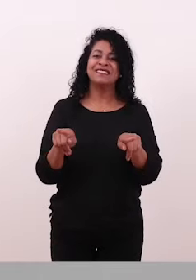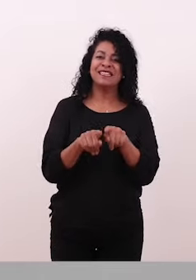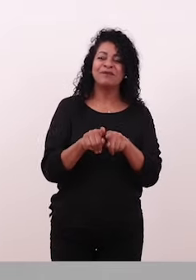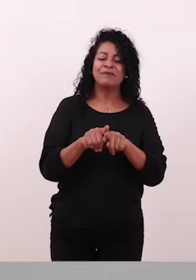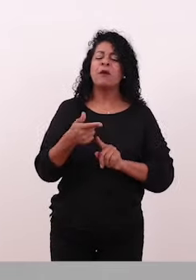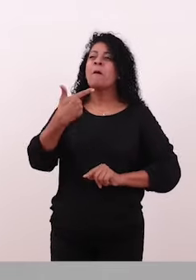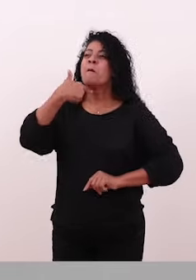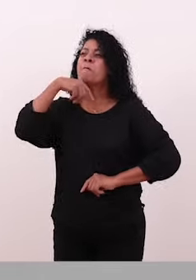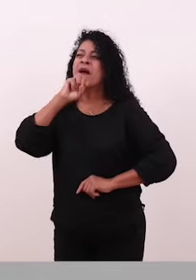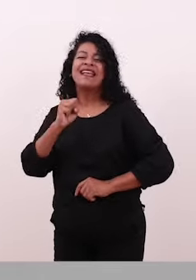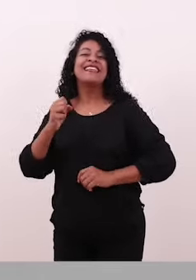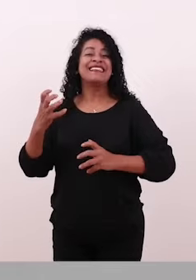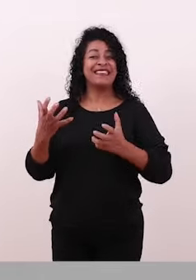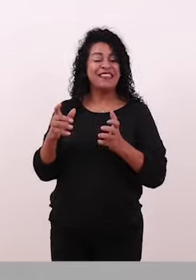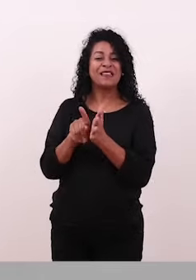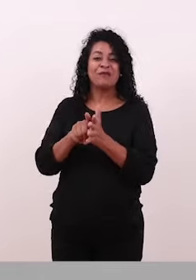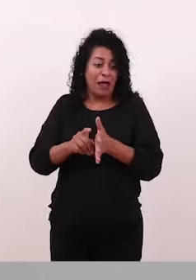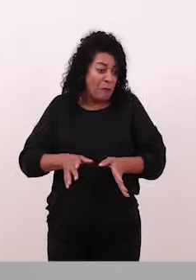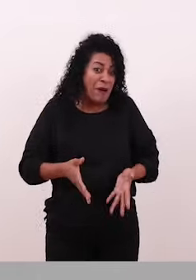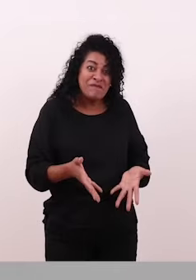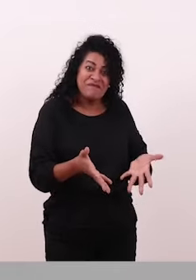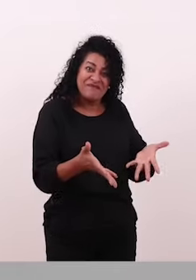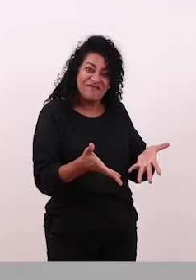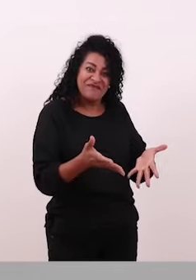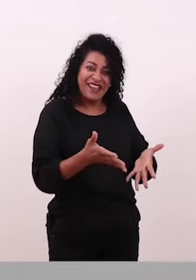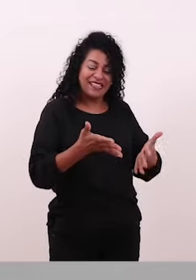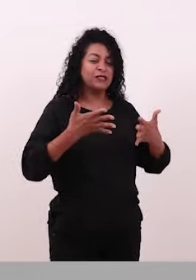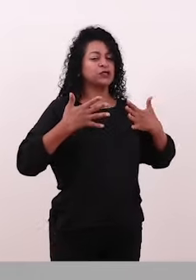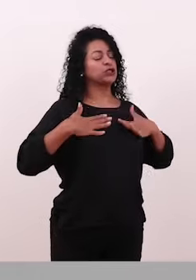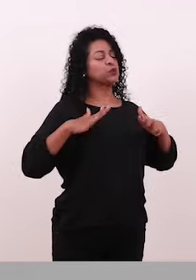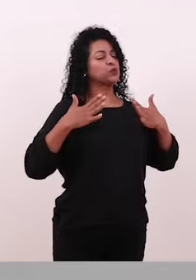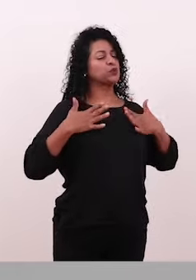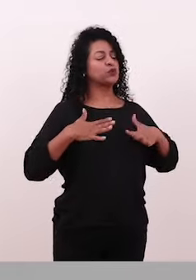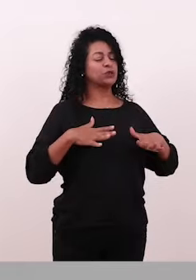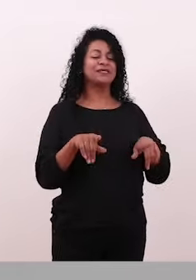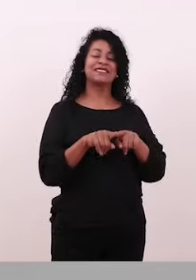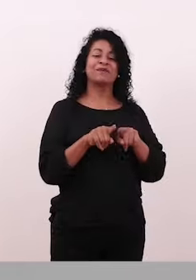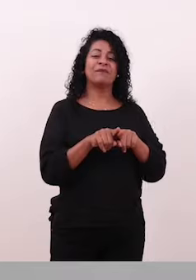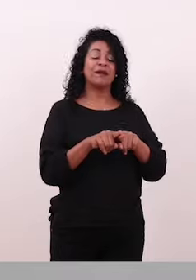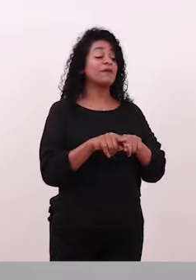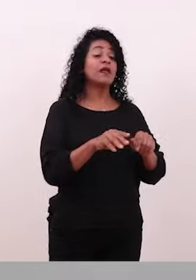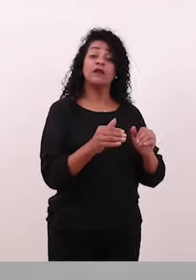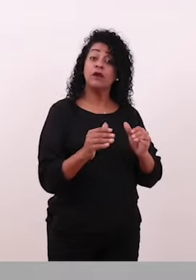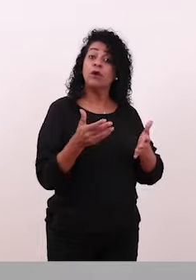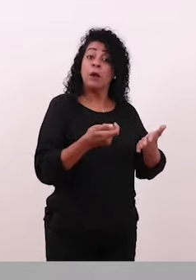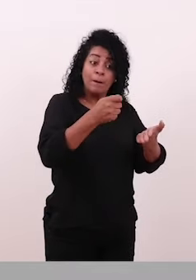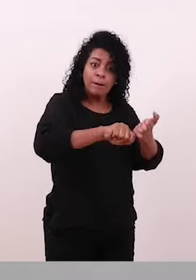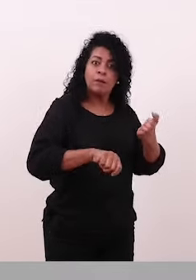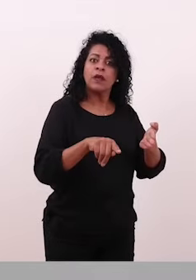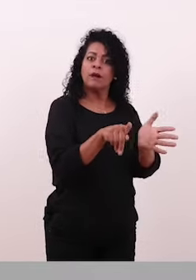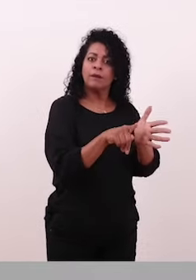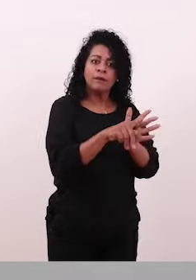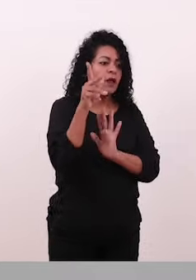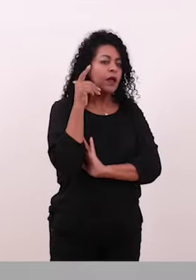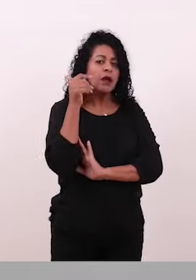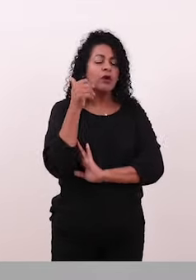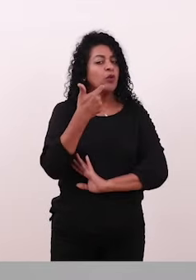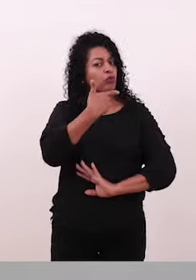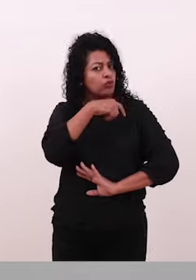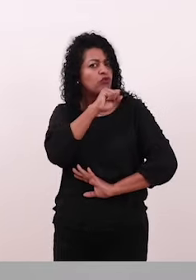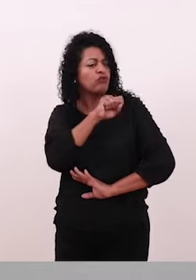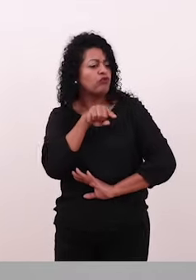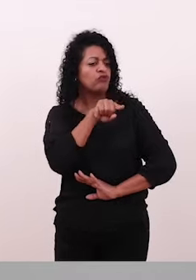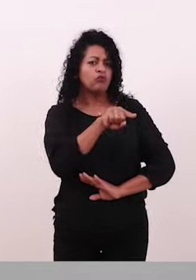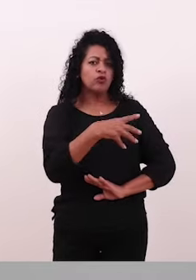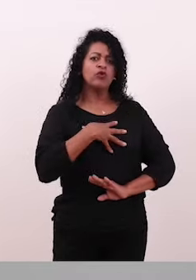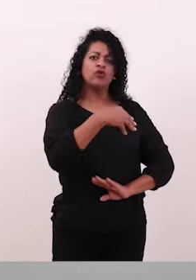queriam, das mães que queriam ter tranquilidade, claro. Então, em contraturno escolar, os seus filhos tendo aula de